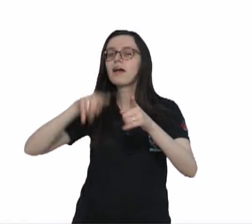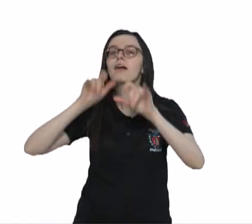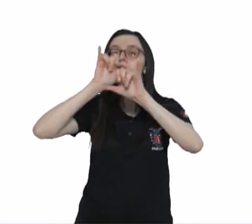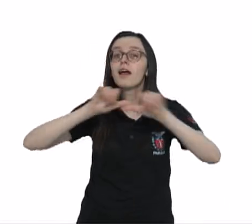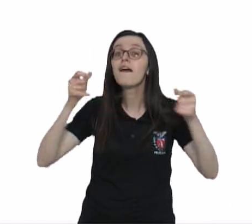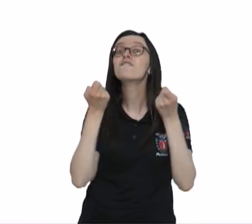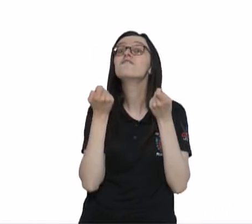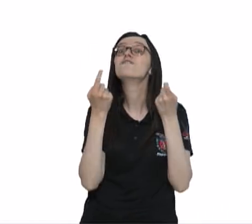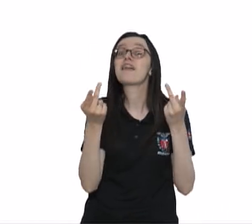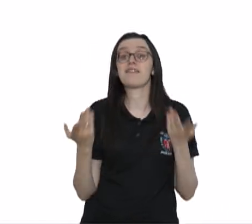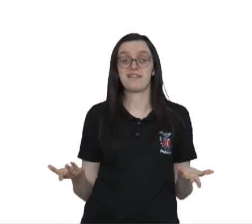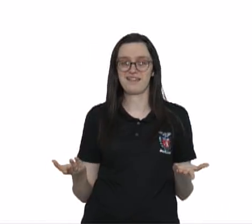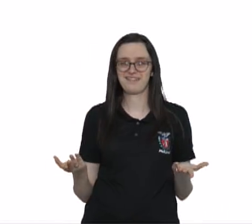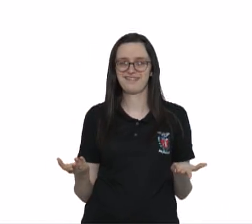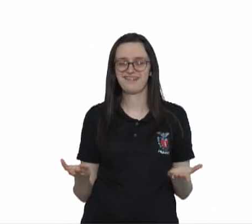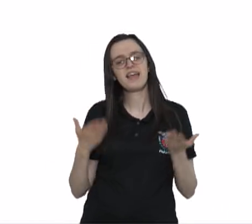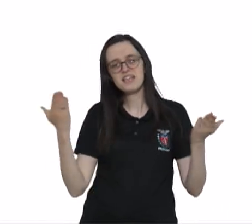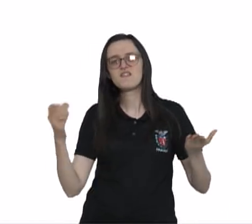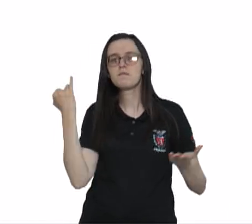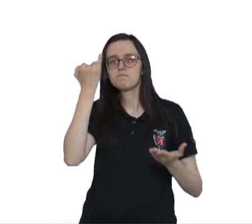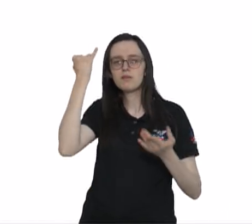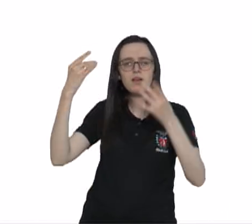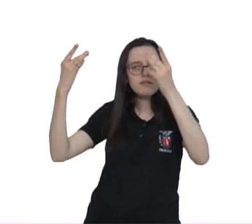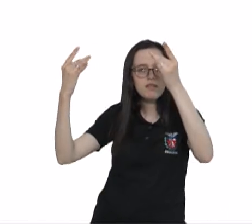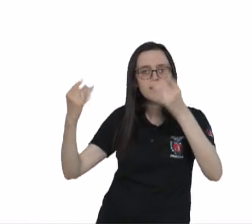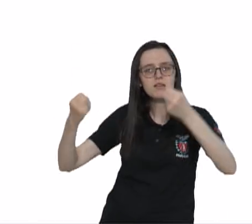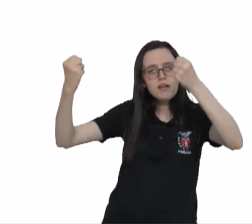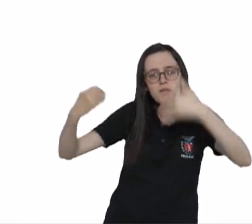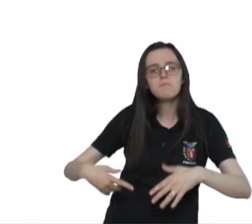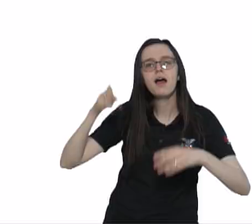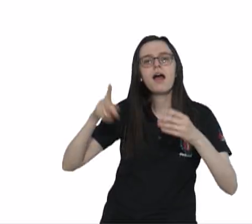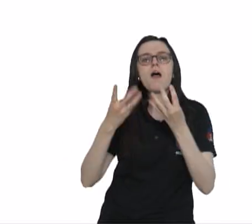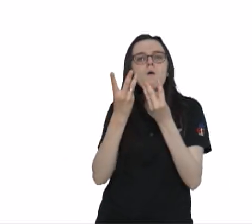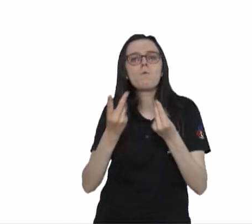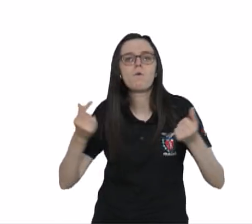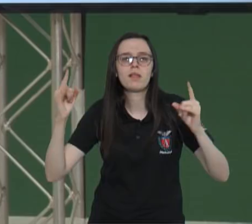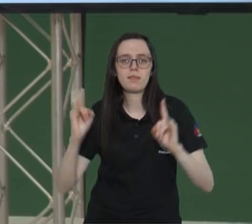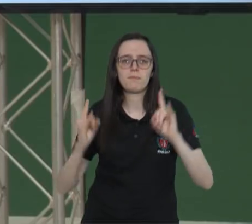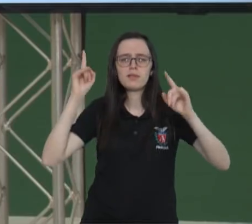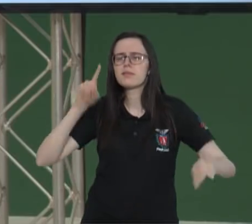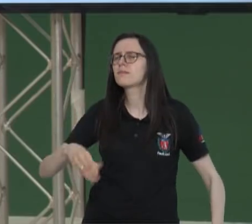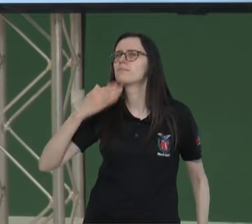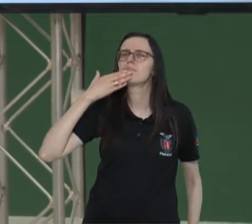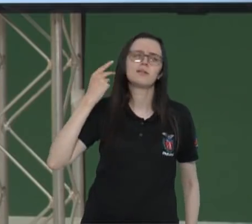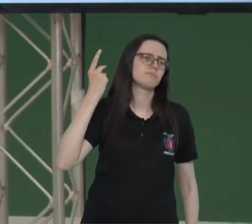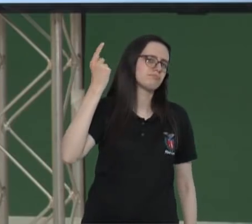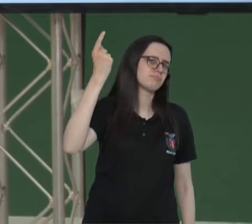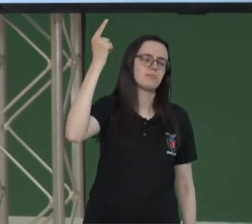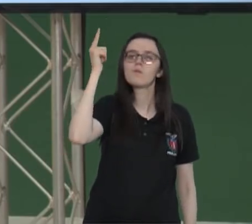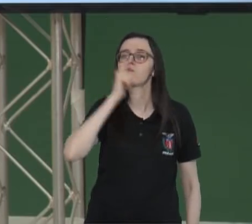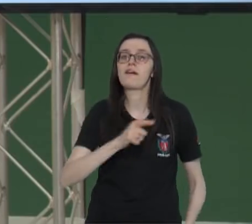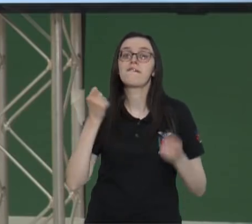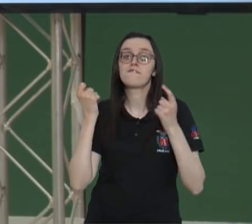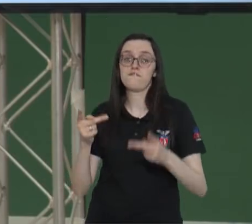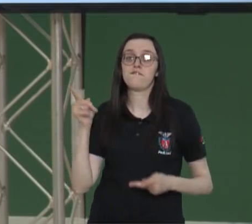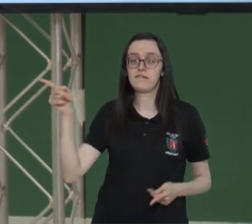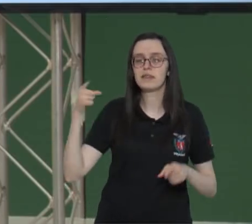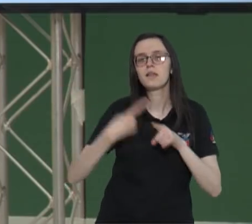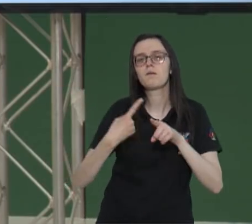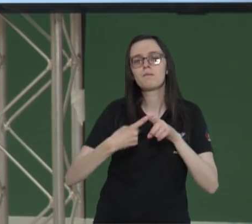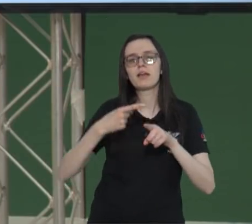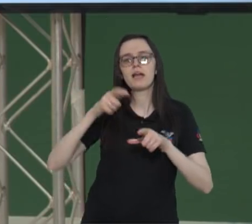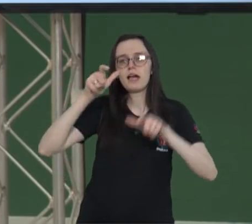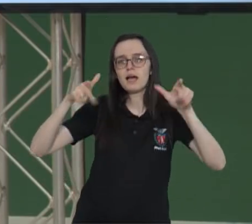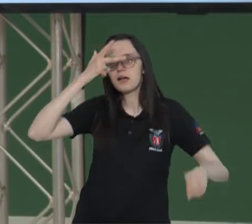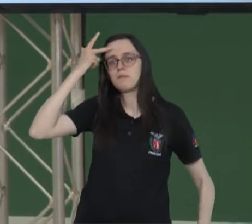de venda. Então, destacando as qualidades do apartamento, é muito melhor para você conseguir vender, não é? Porque daí a pessoa que